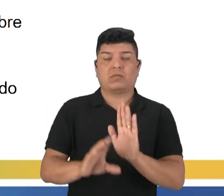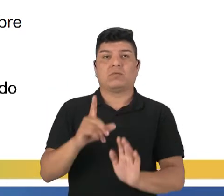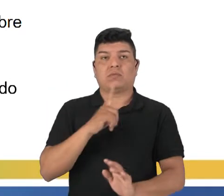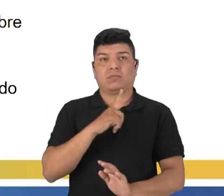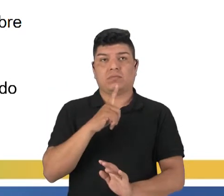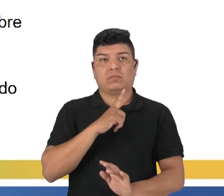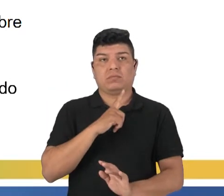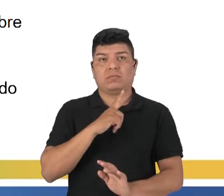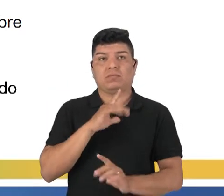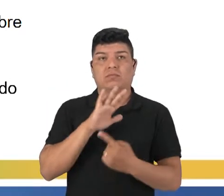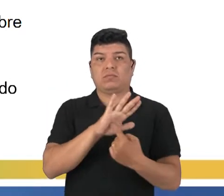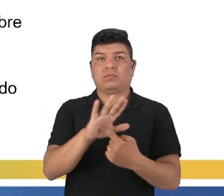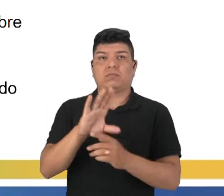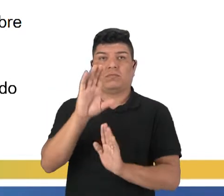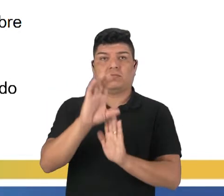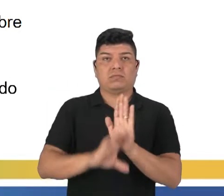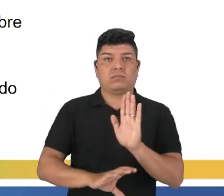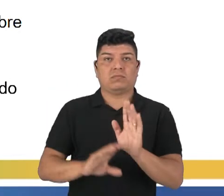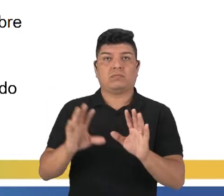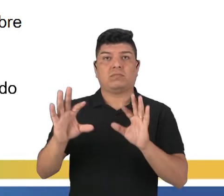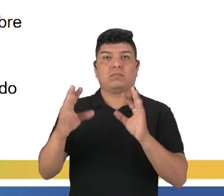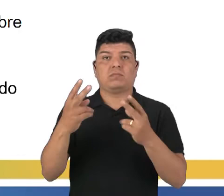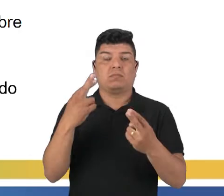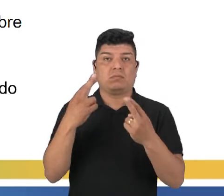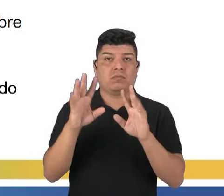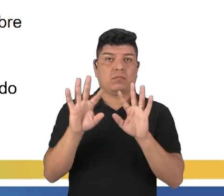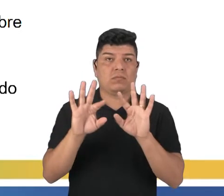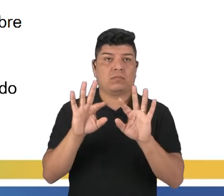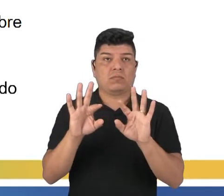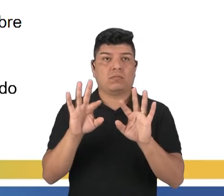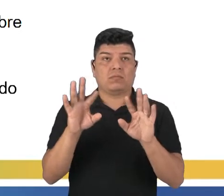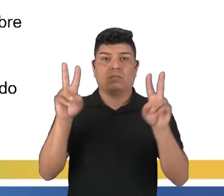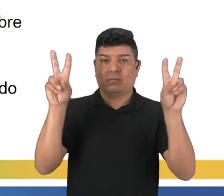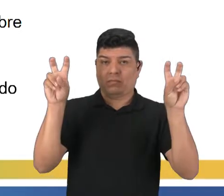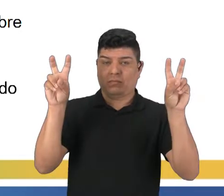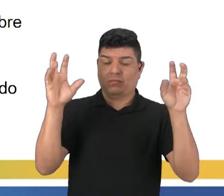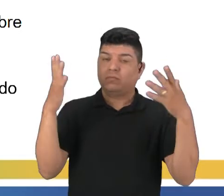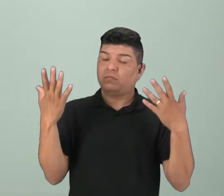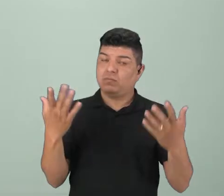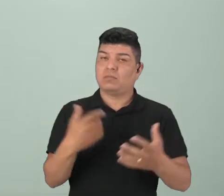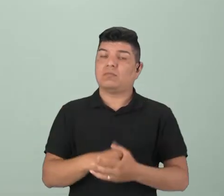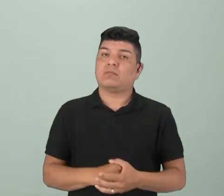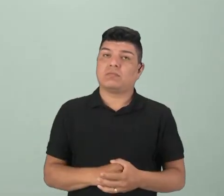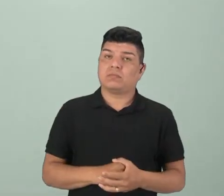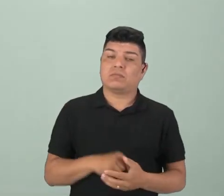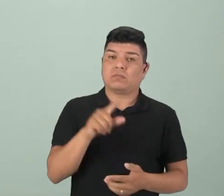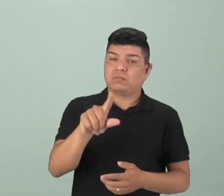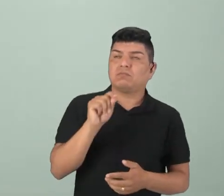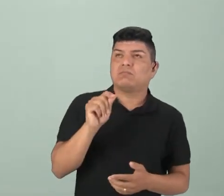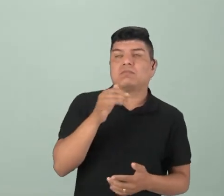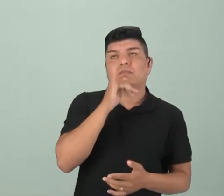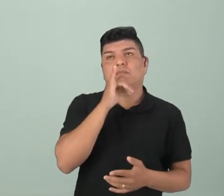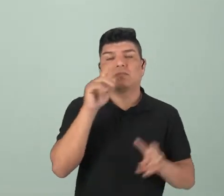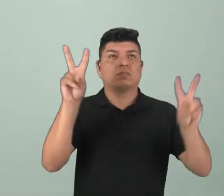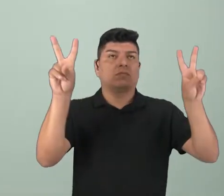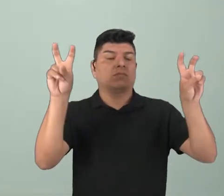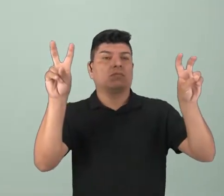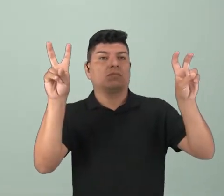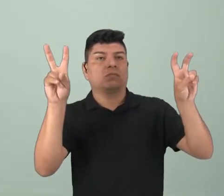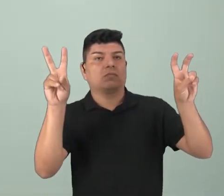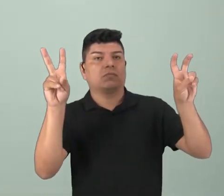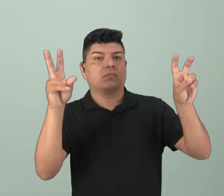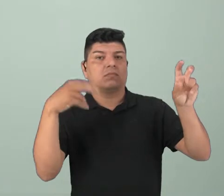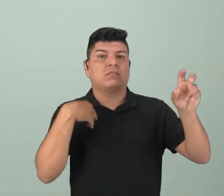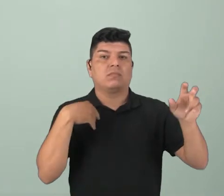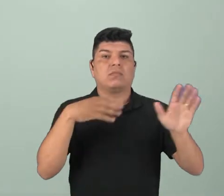conceituação, tá? Que é a exposição dos conceitos relacionados a um determinado tema. Então, ele escolheu falar de algum assunto, ele